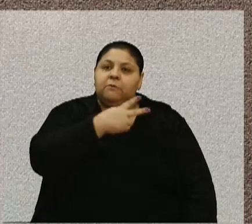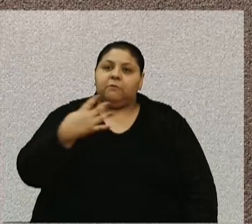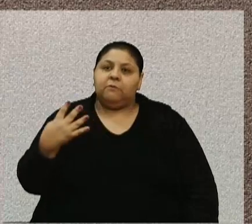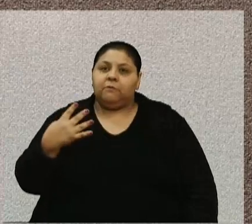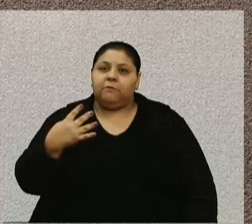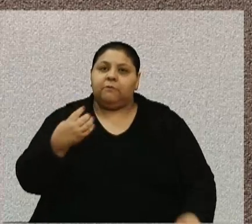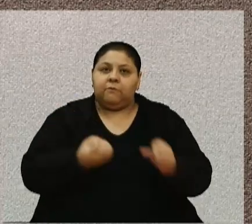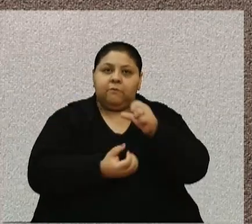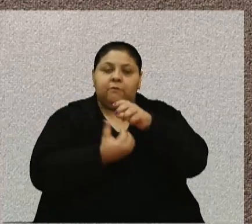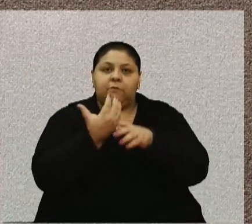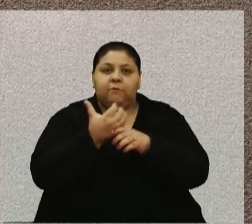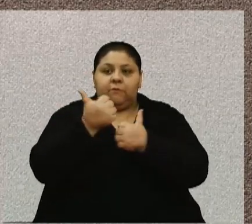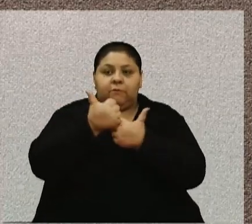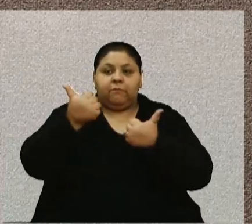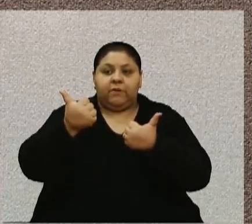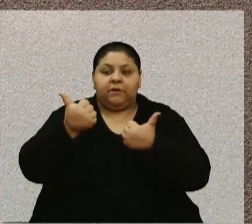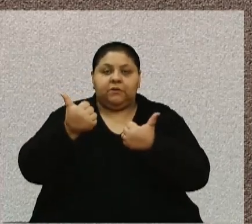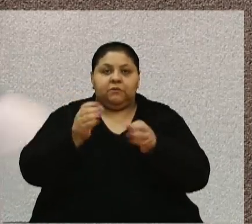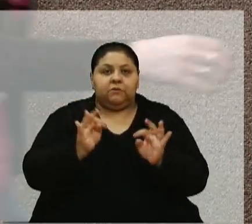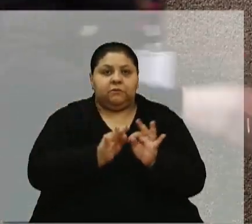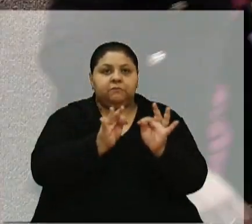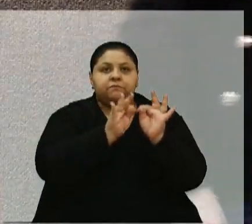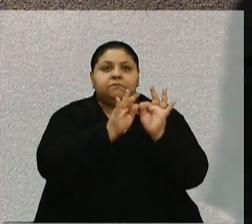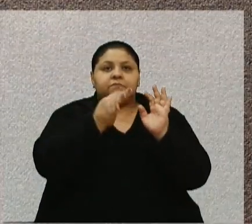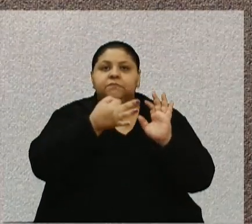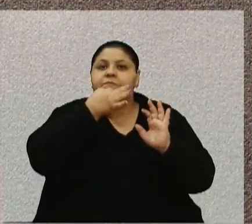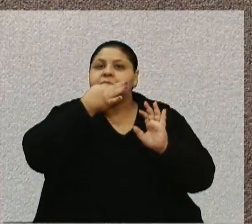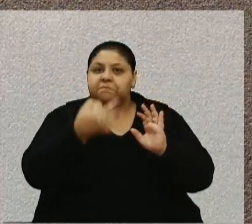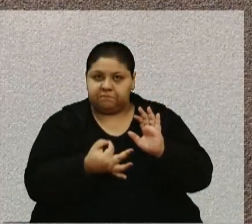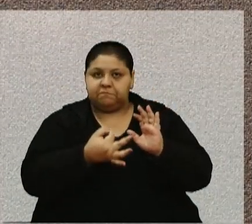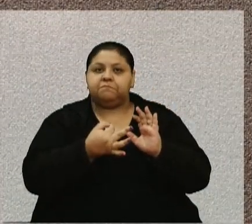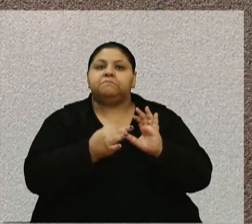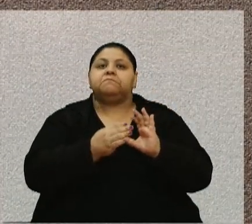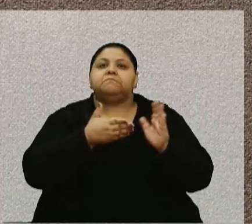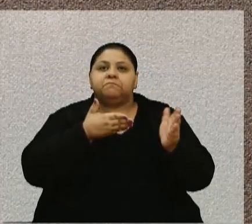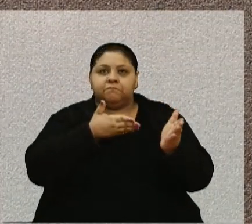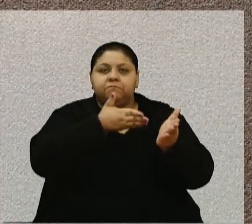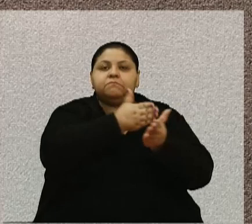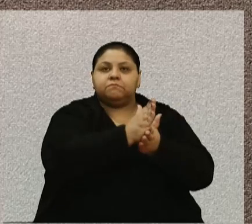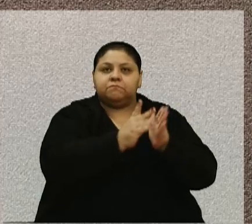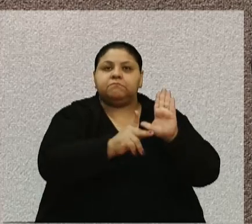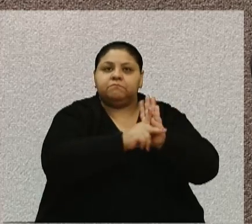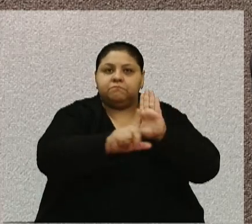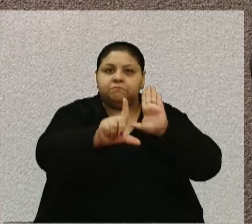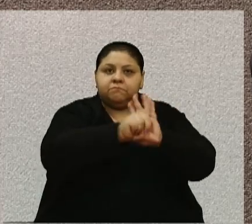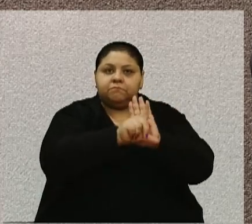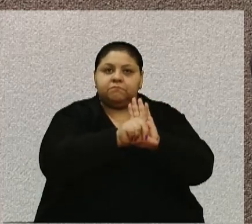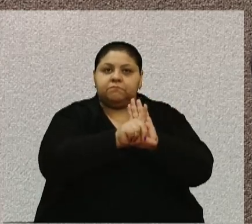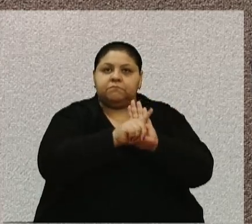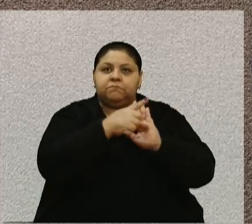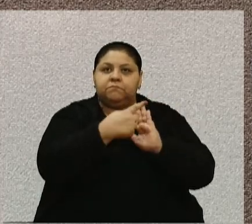47/2024, emitido por sua assessoria técnica, opina de forma favorável ao projeto de lei